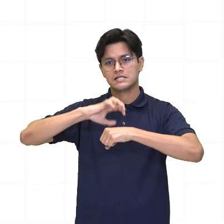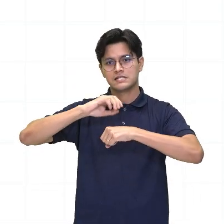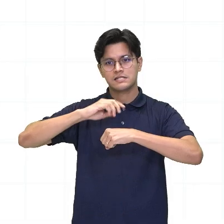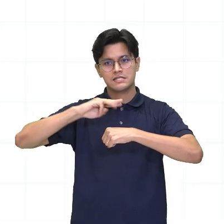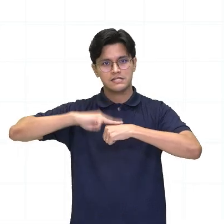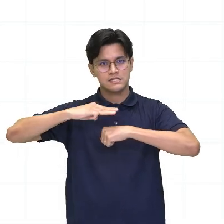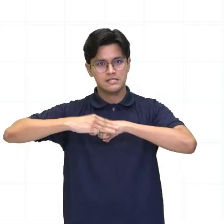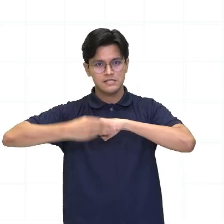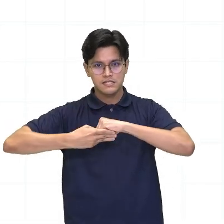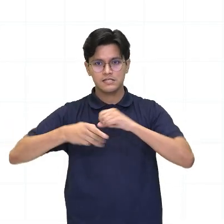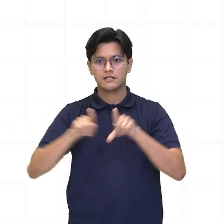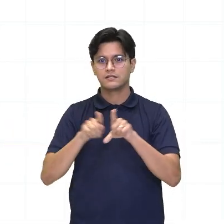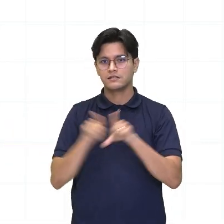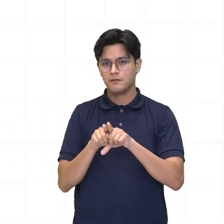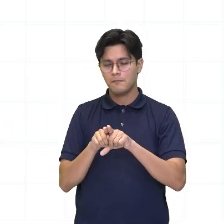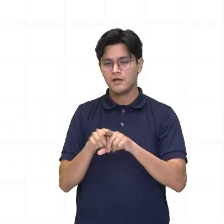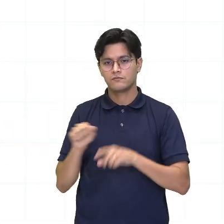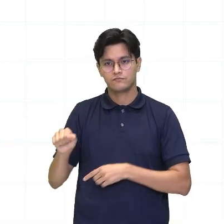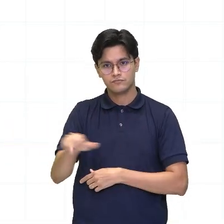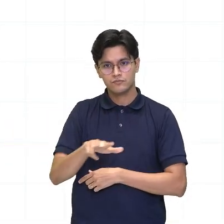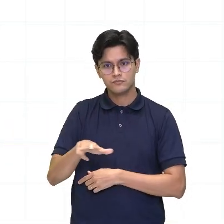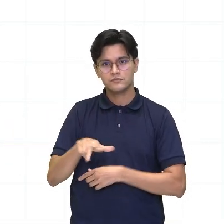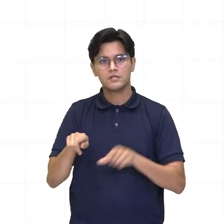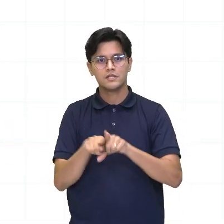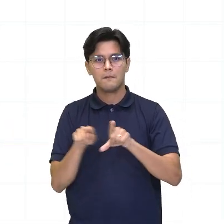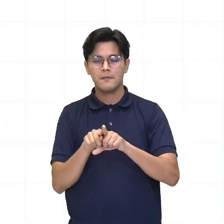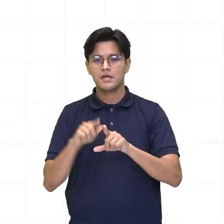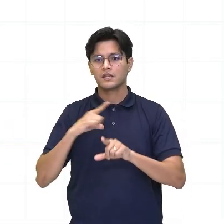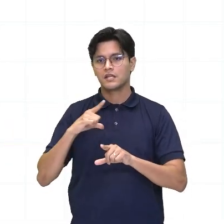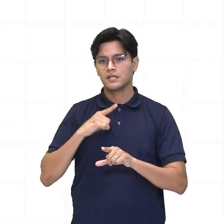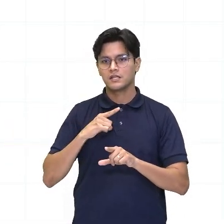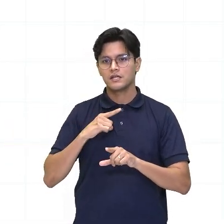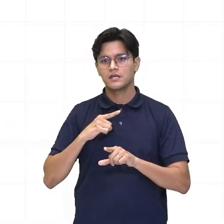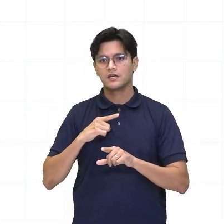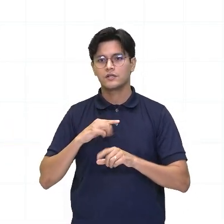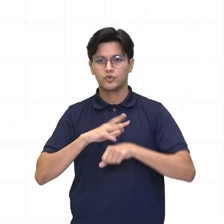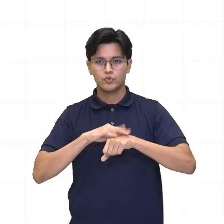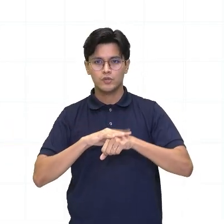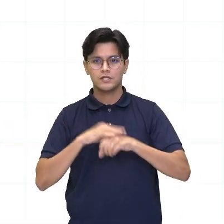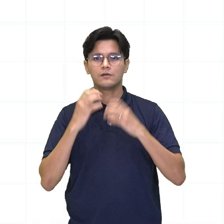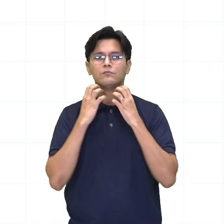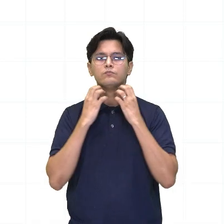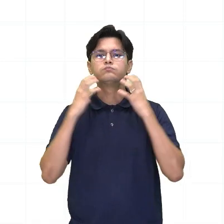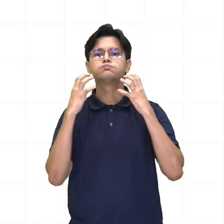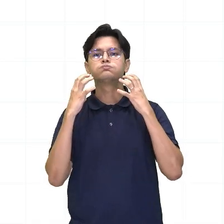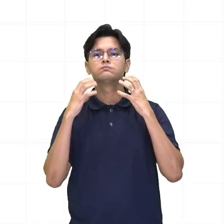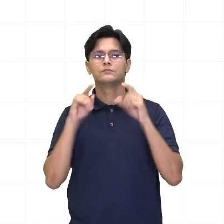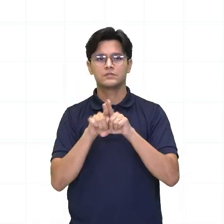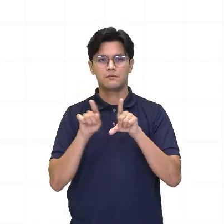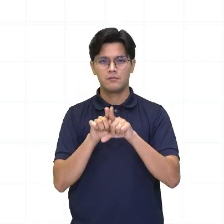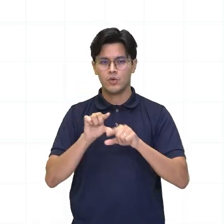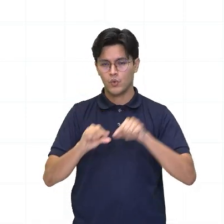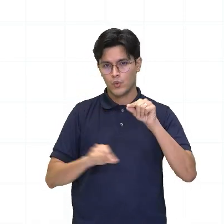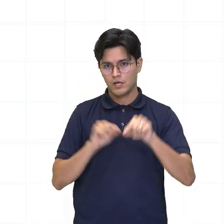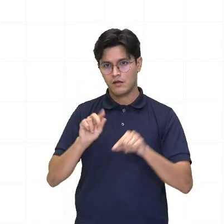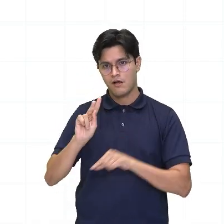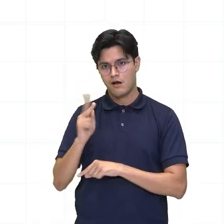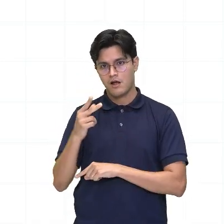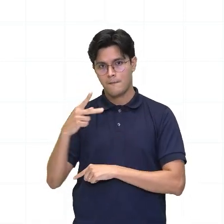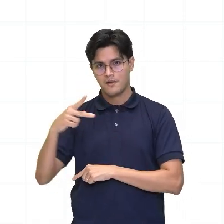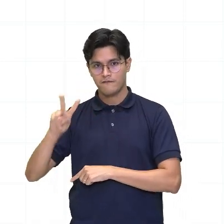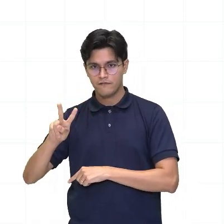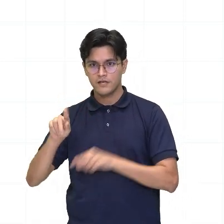HPV, a Covid-19 e o sarampo, né? Então, são doenças aí todas que são causadas por vírus. E o vírus de cada